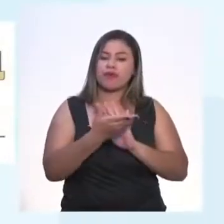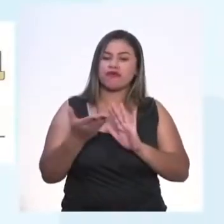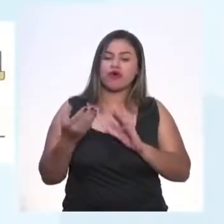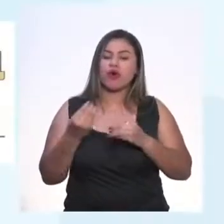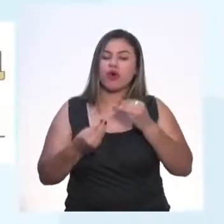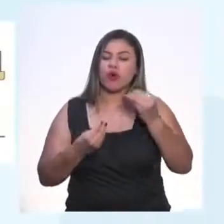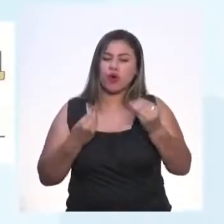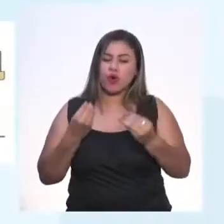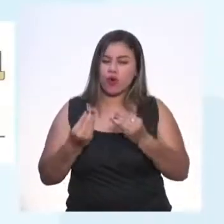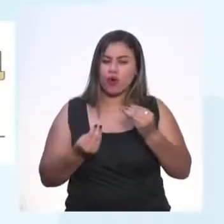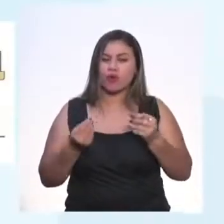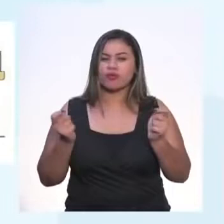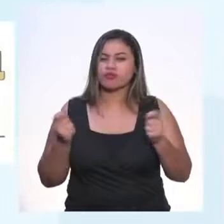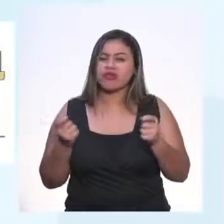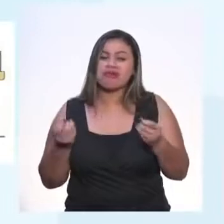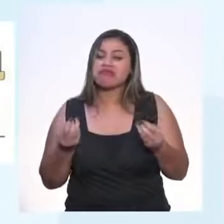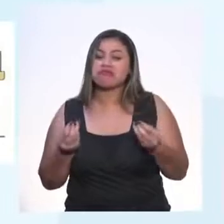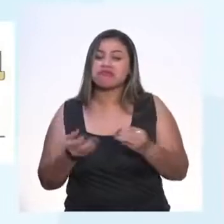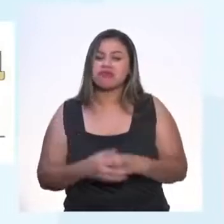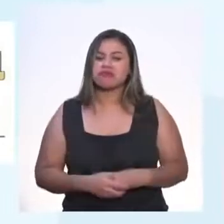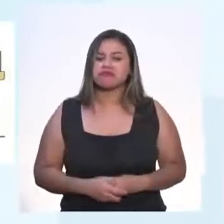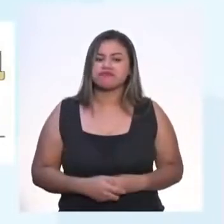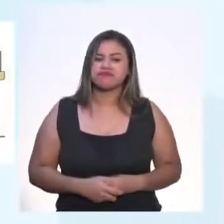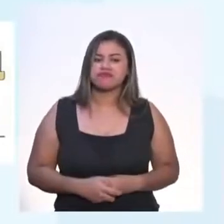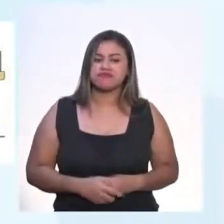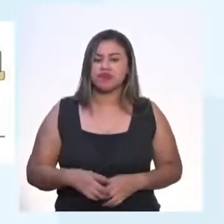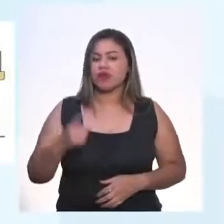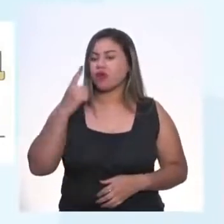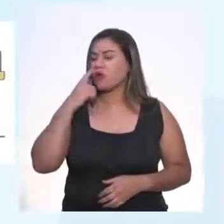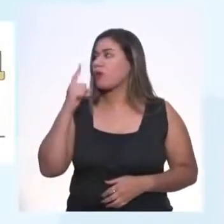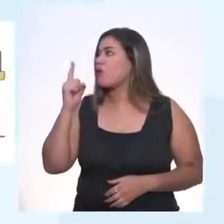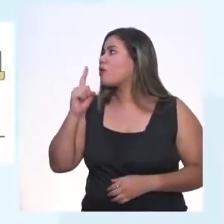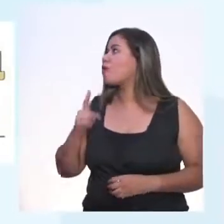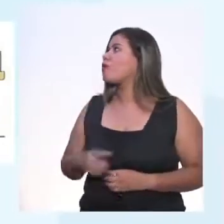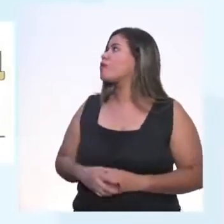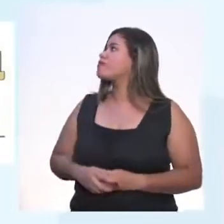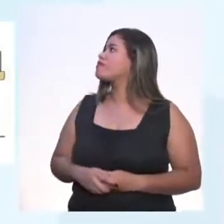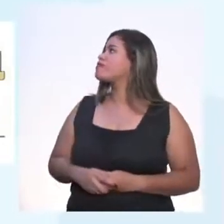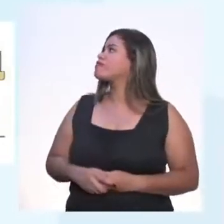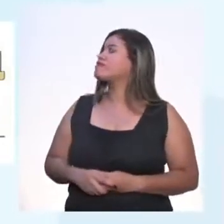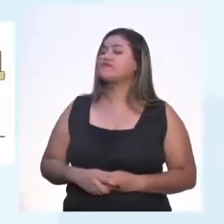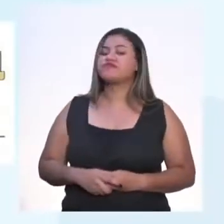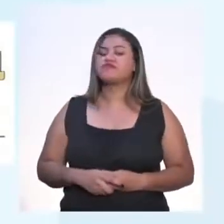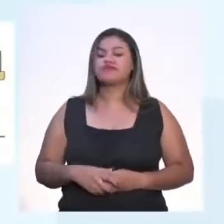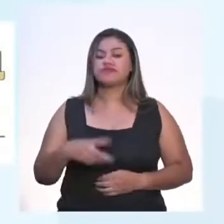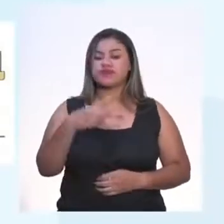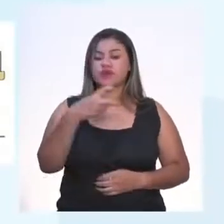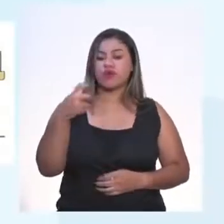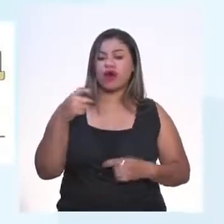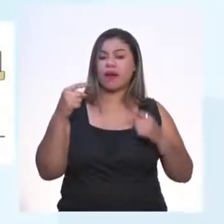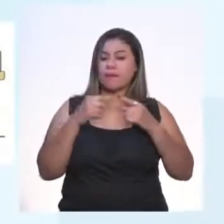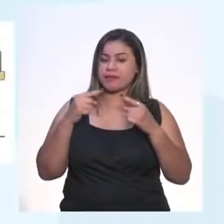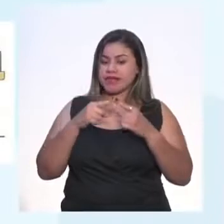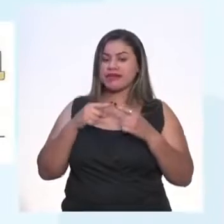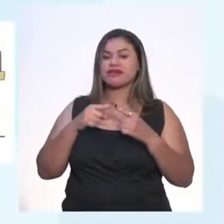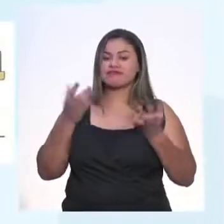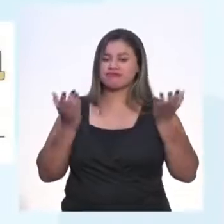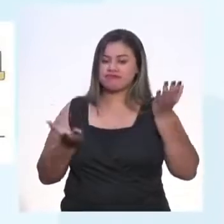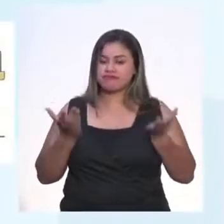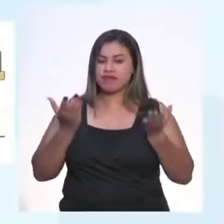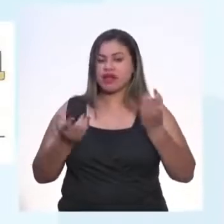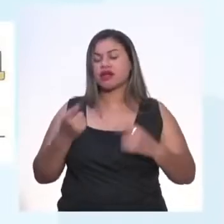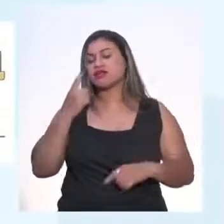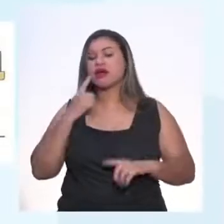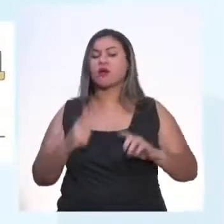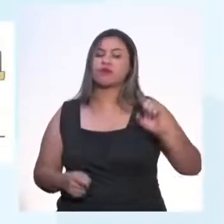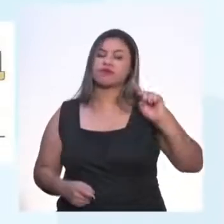gente pode chegar. Isso daqui, ó, essa igualdade é o que eu tenho na balança. Então, de um lado, eu tenho